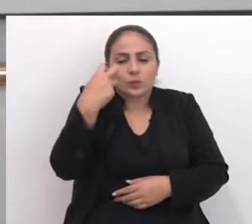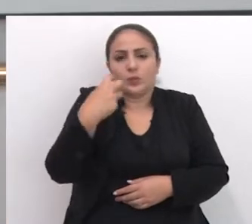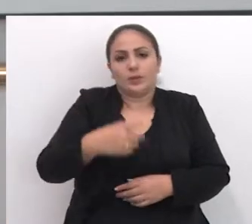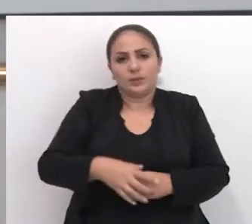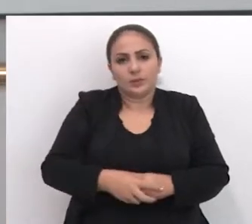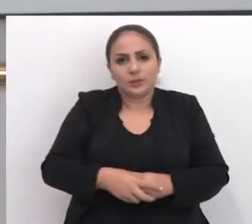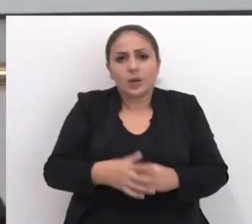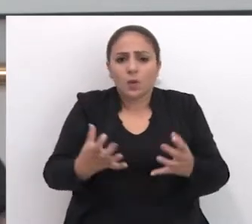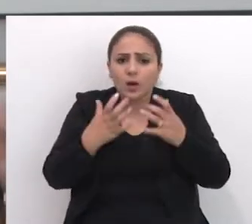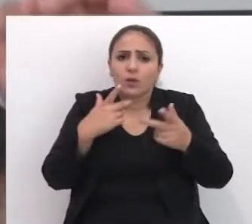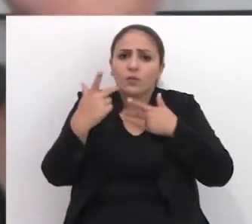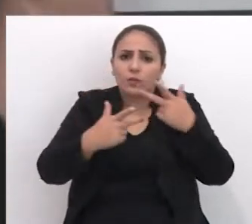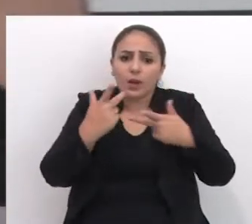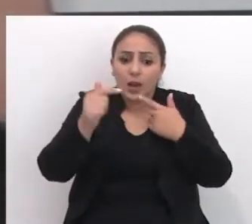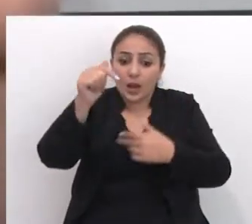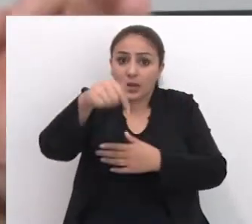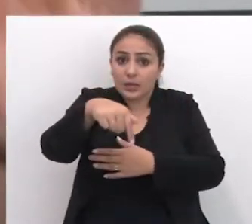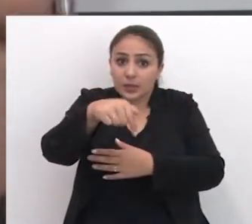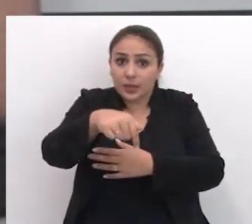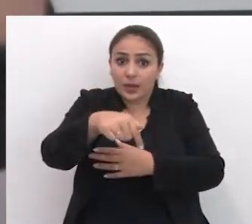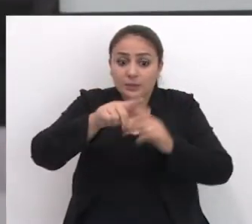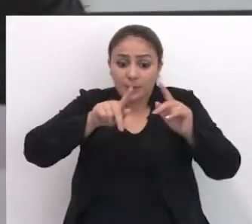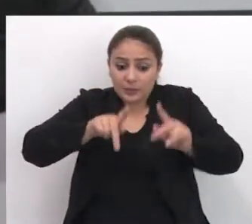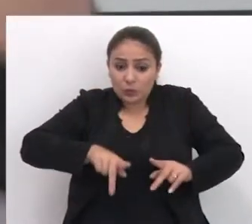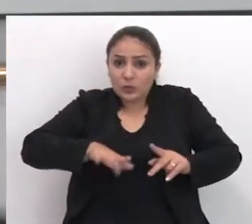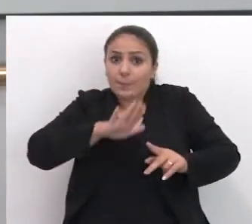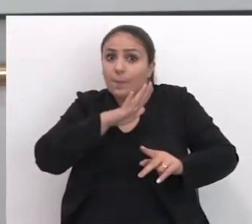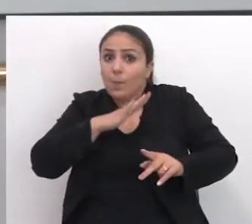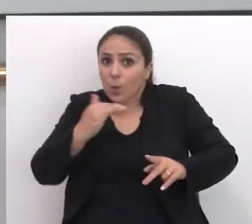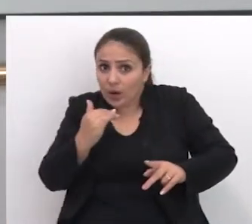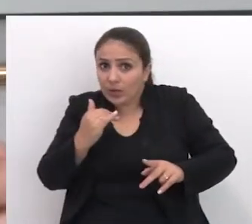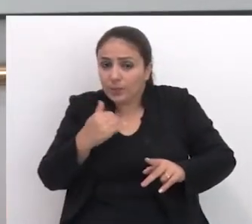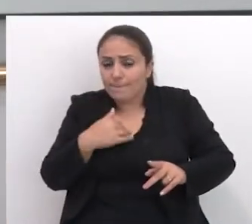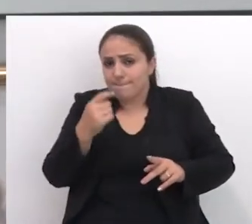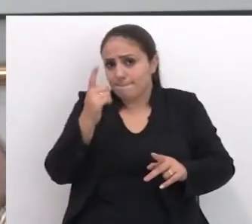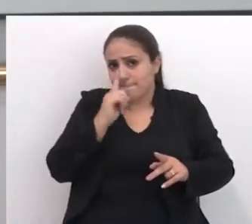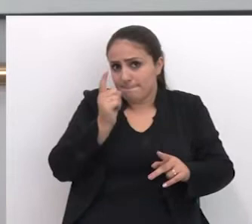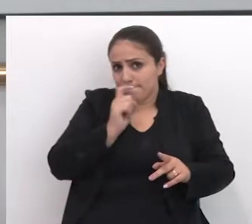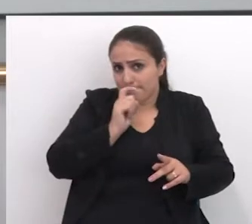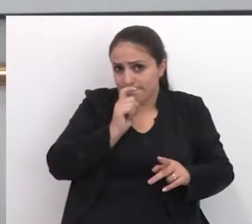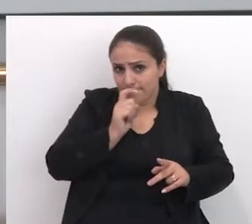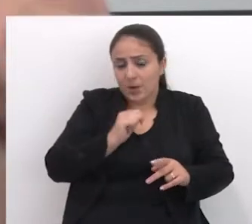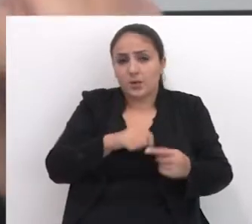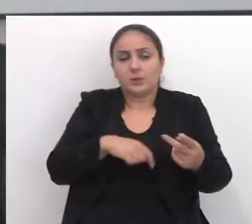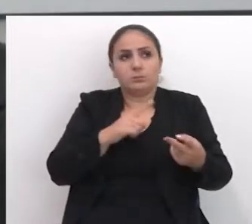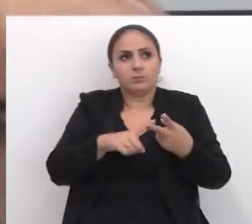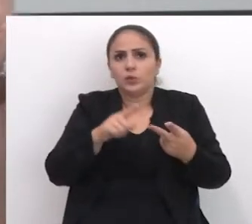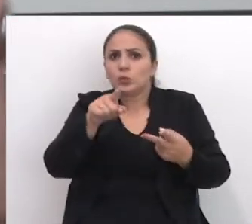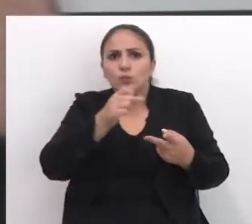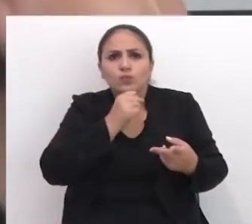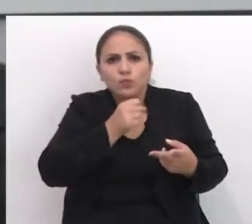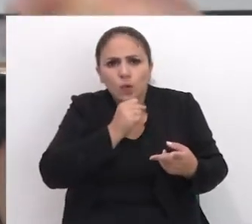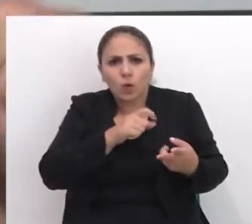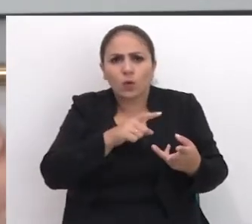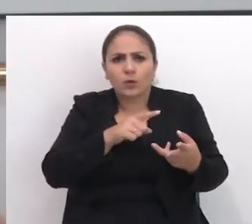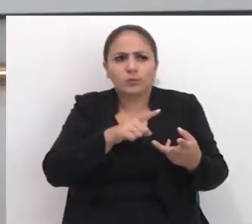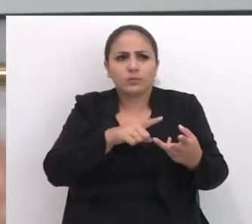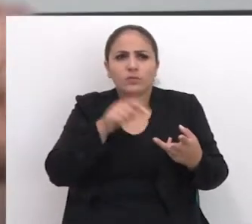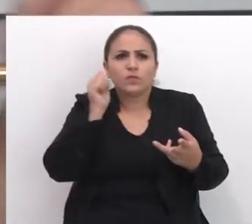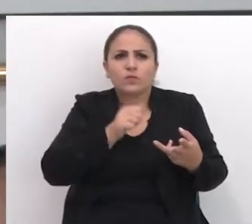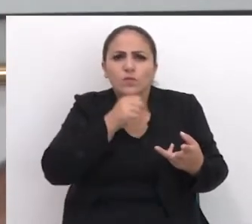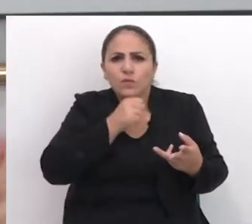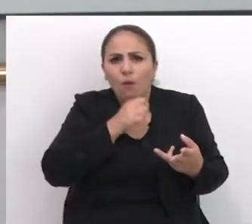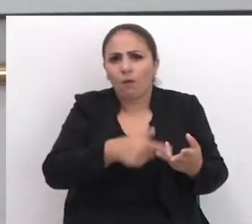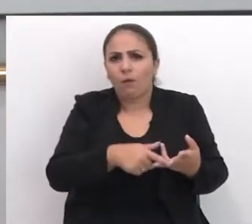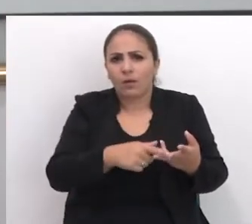vergonha. O que eu quero dizer é que aqueles antes queridos que estão ali, o meu pai, a minha mãe, o teu avô, a tua avó, que